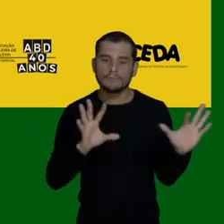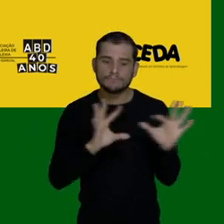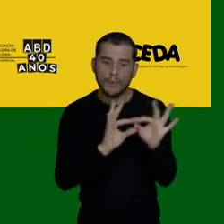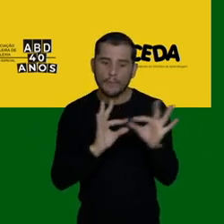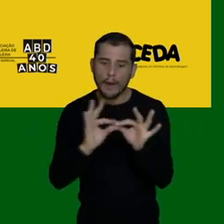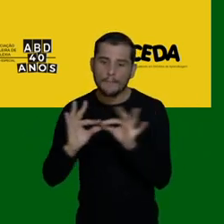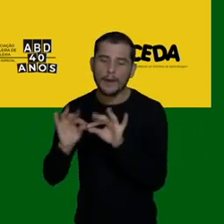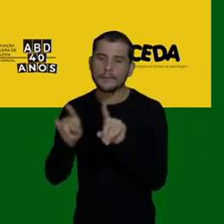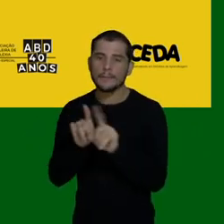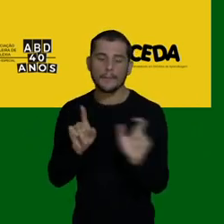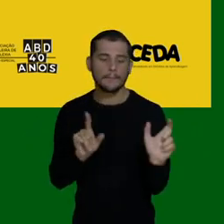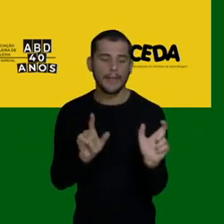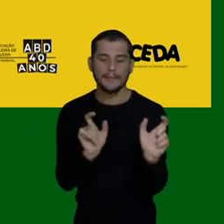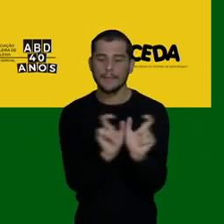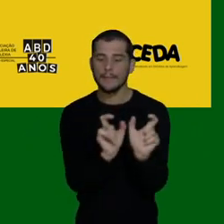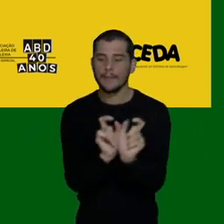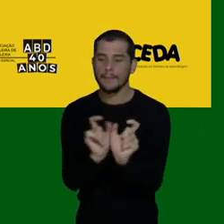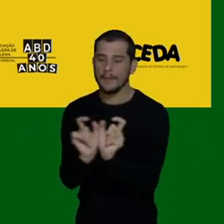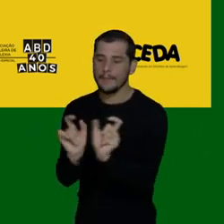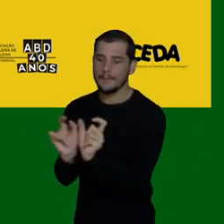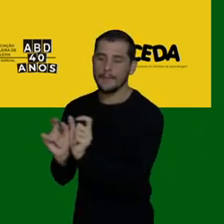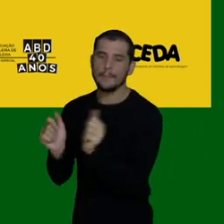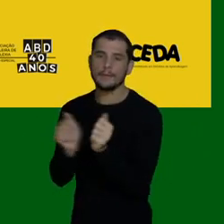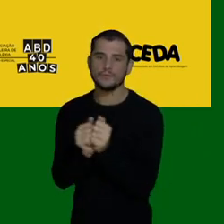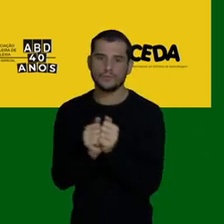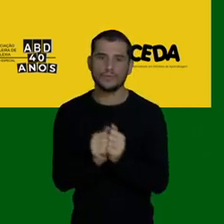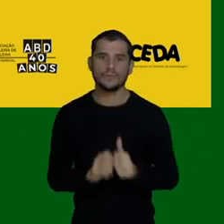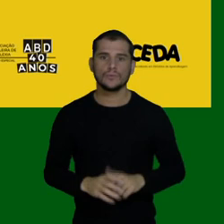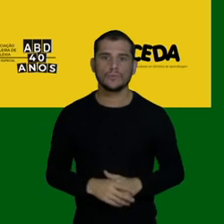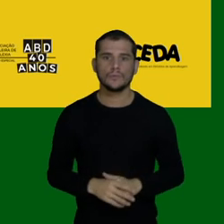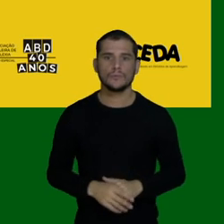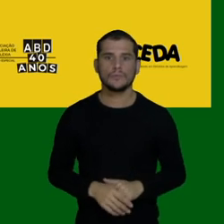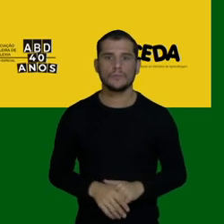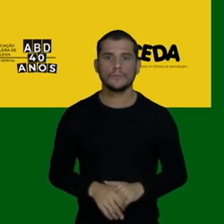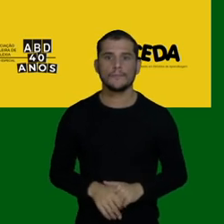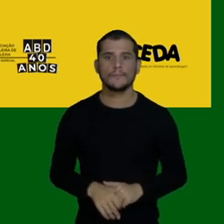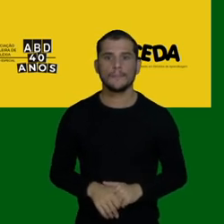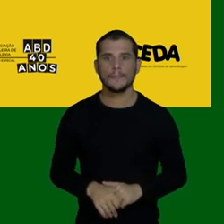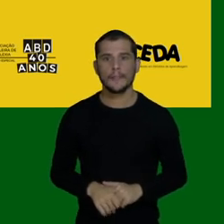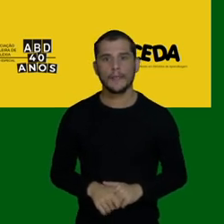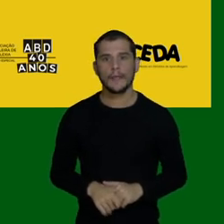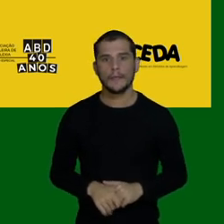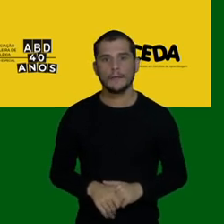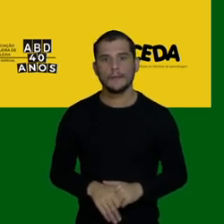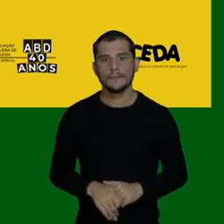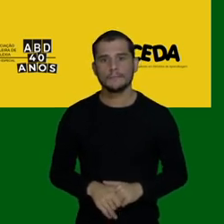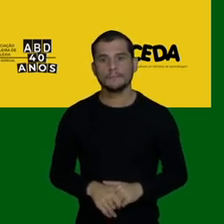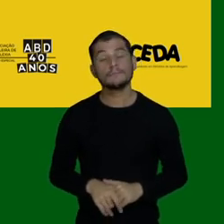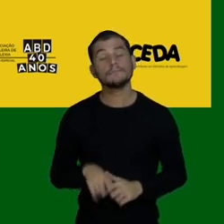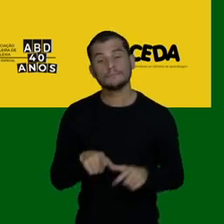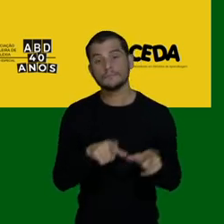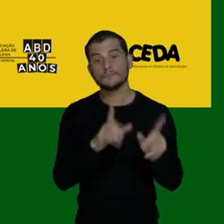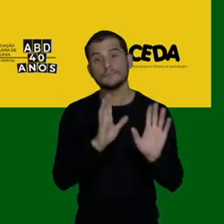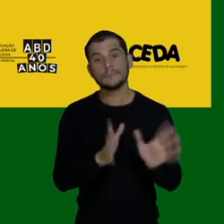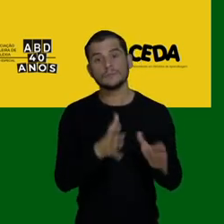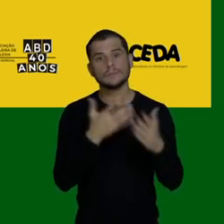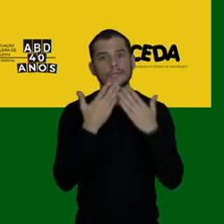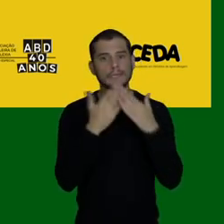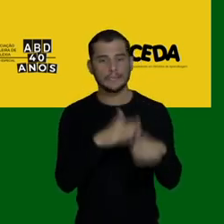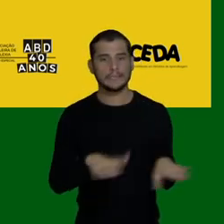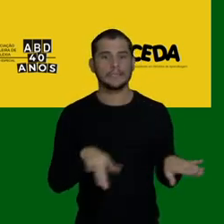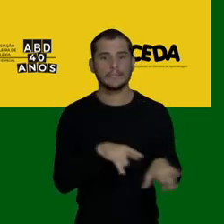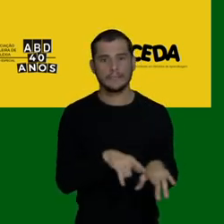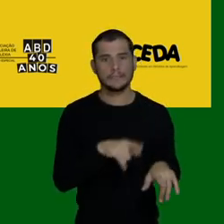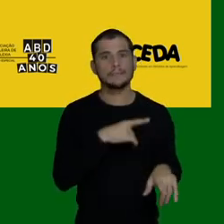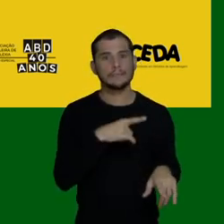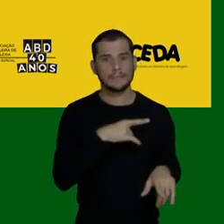né a pseudo palavras também é do EPO pbad então ele já é uma criança bem de risco Mas ainda